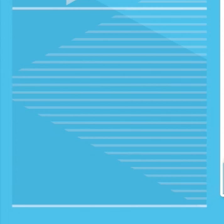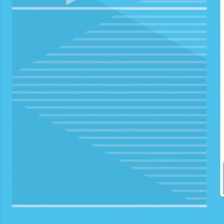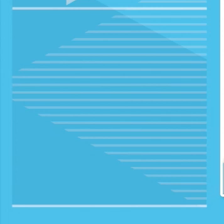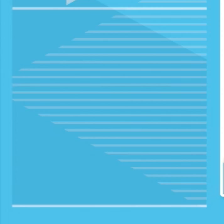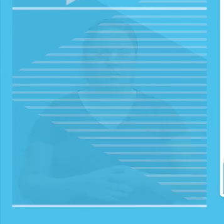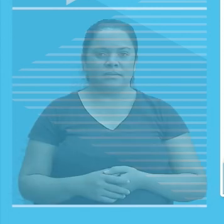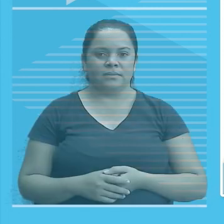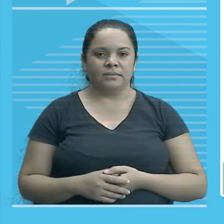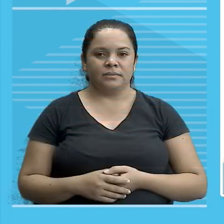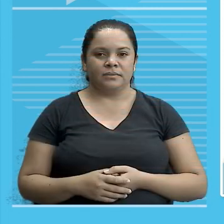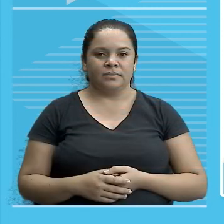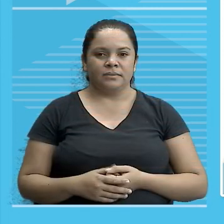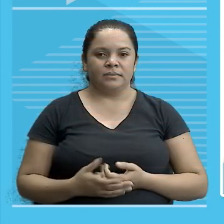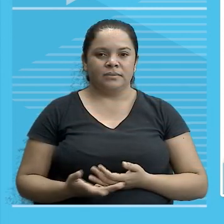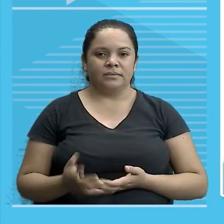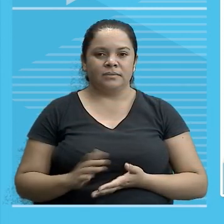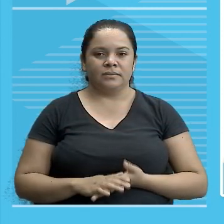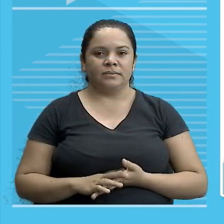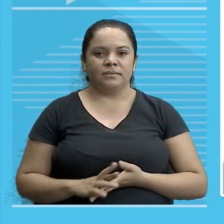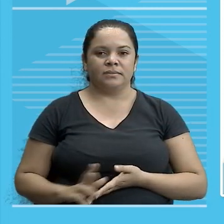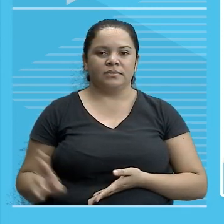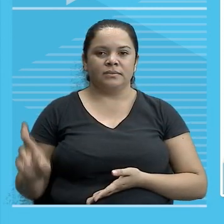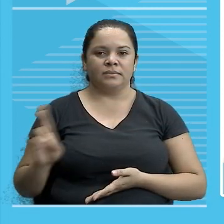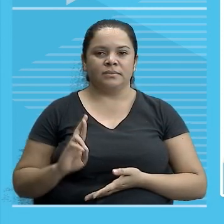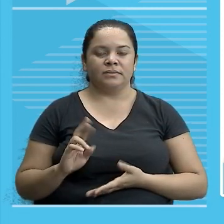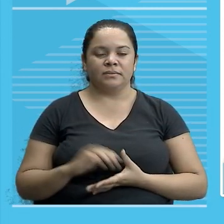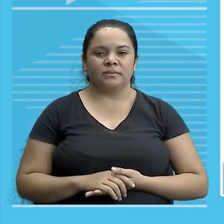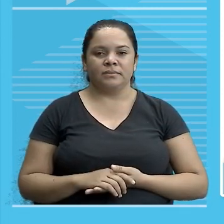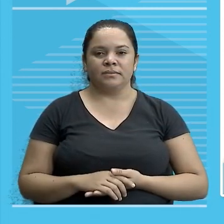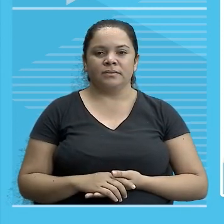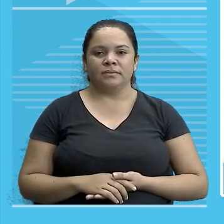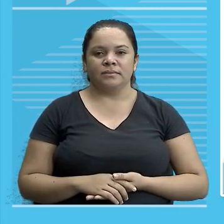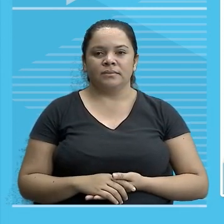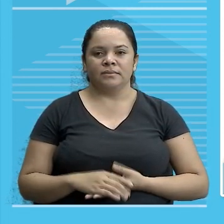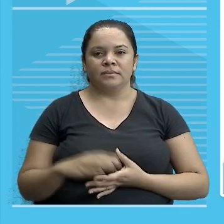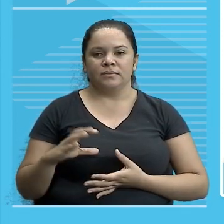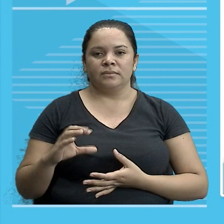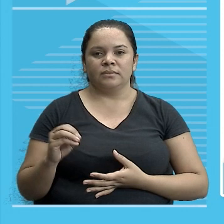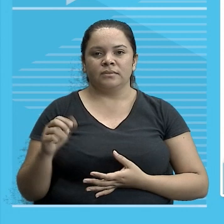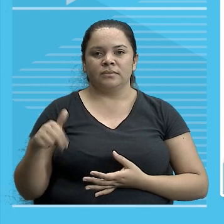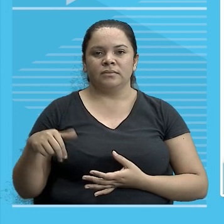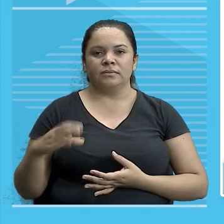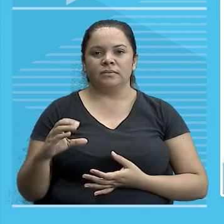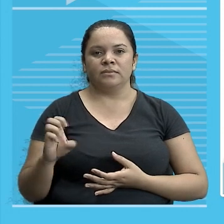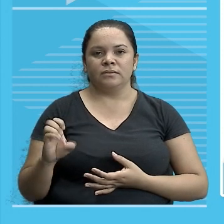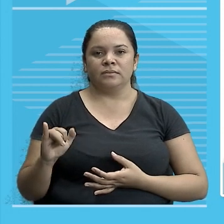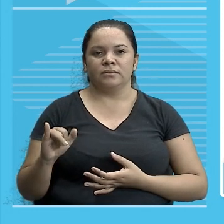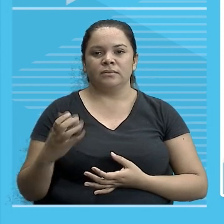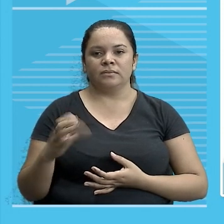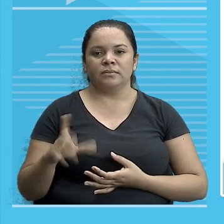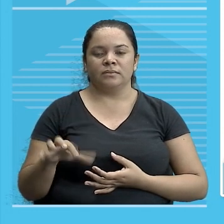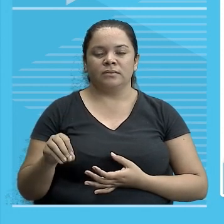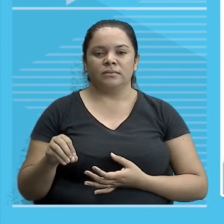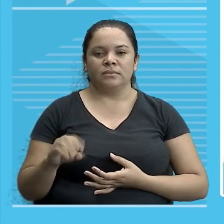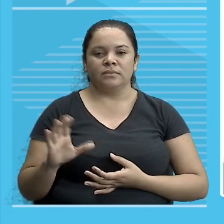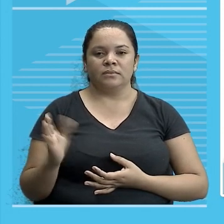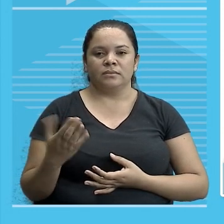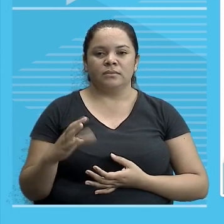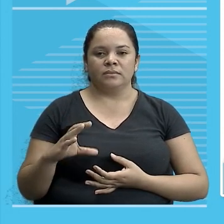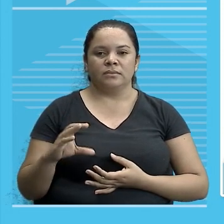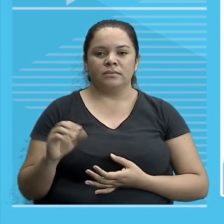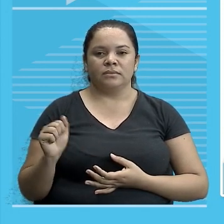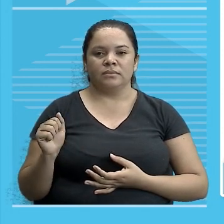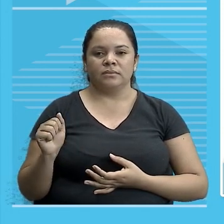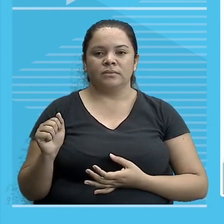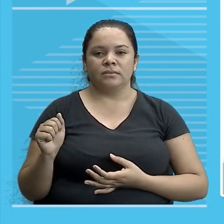Pessoal de Conceição do Canindé 1, porque também tem Conceição do Canindé 4.